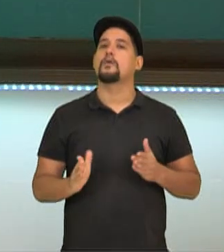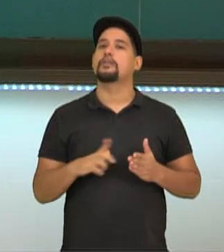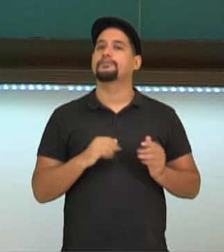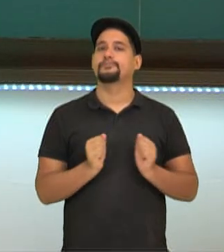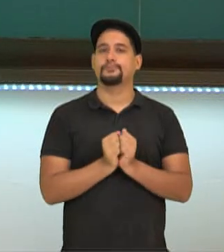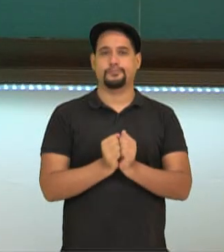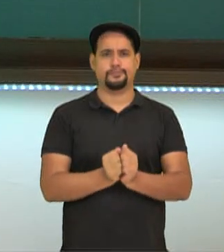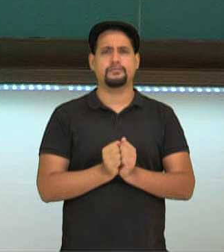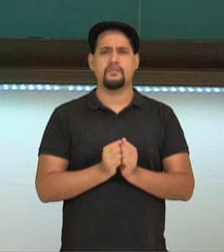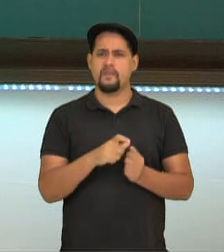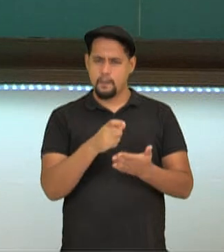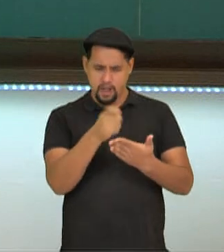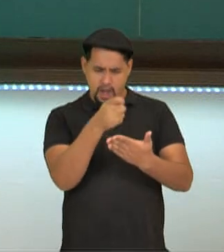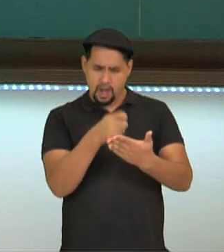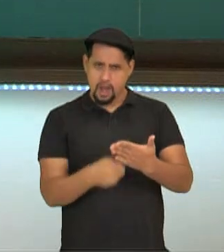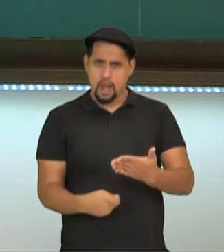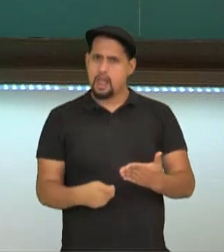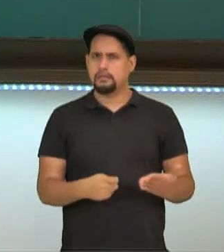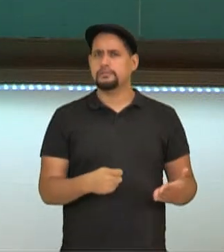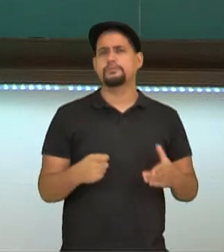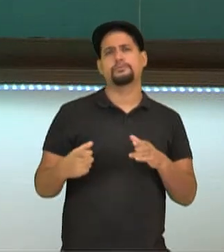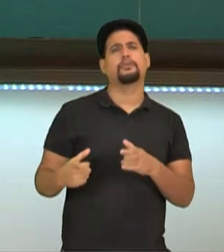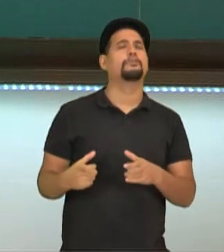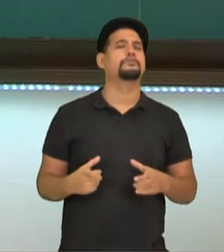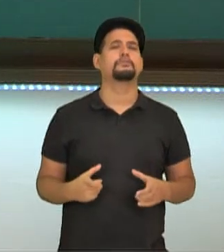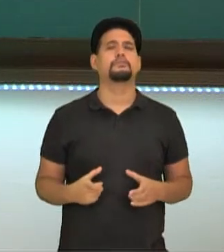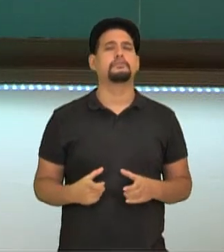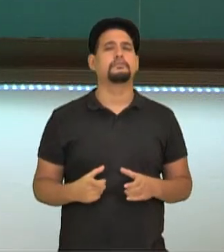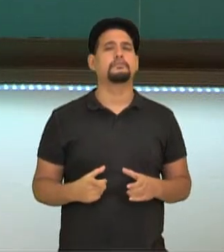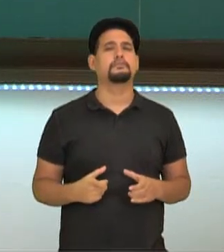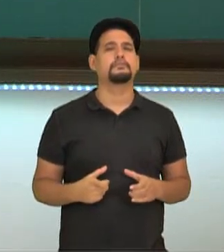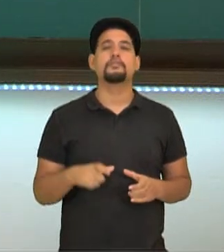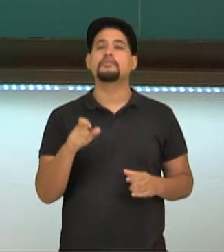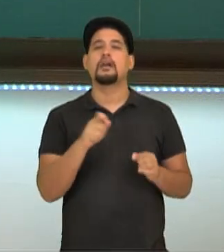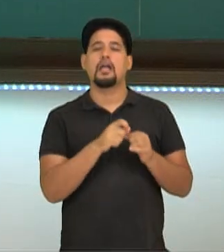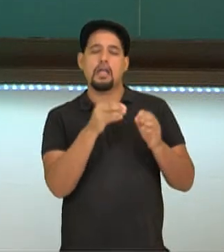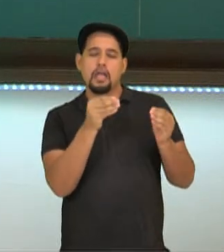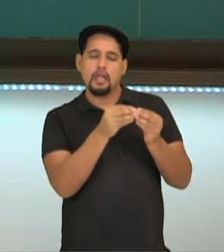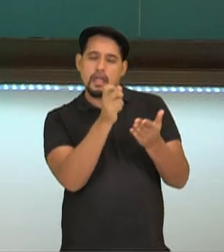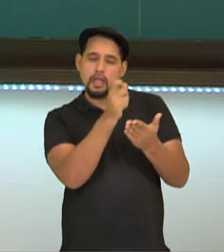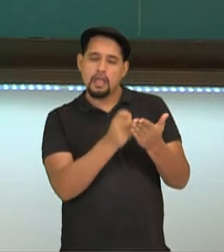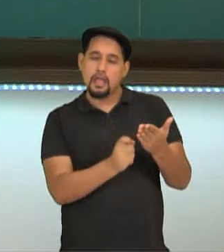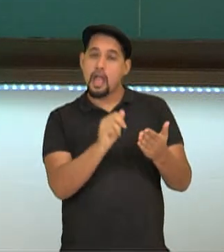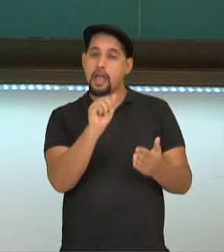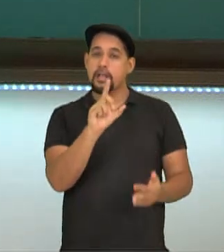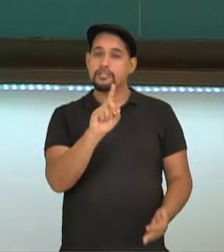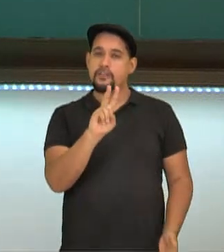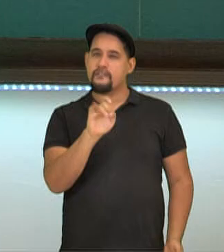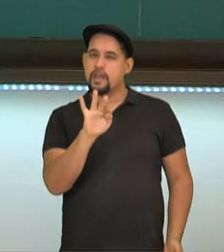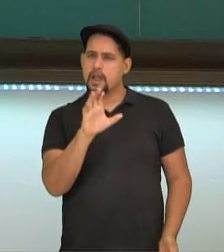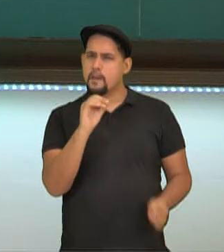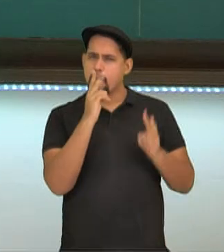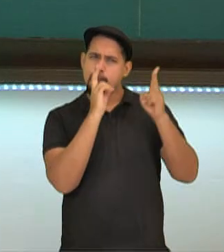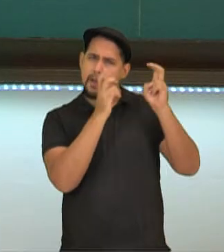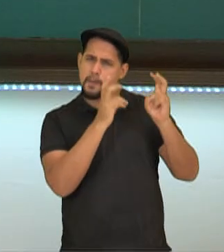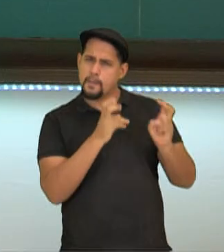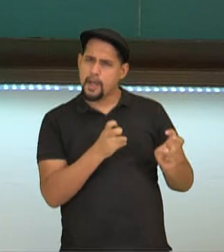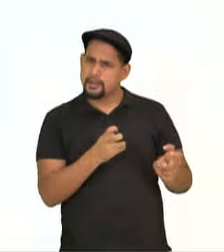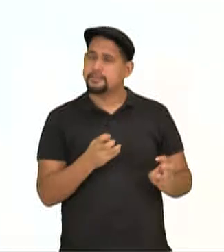comigo, então, vamos corrigir onde vocês colocaram os advérbios. Vamos observar